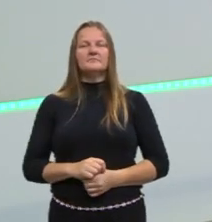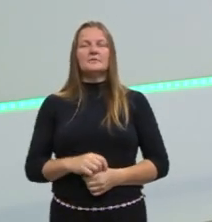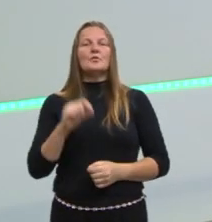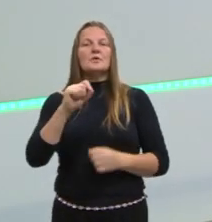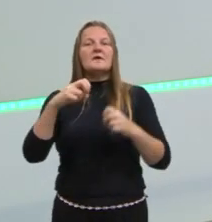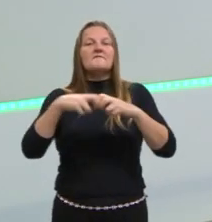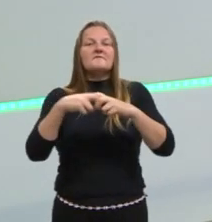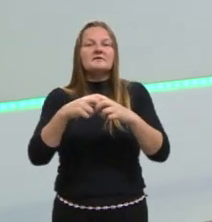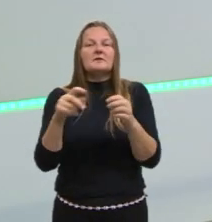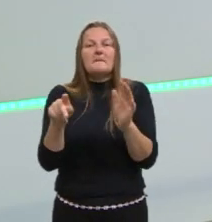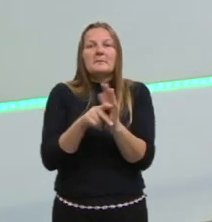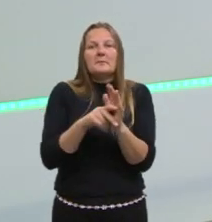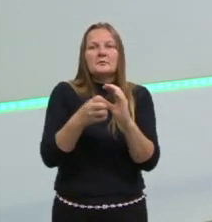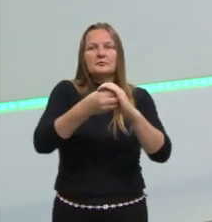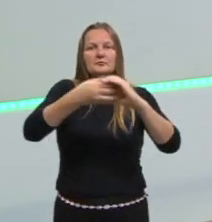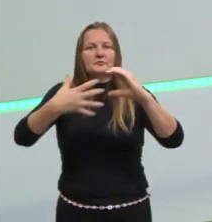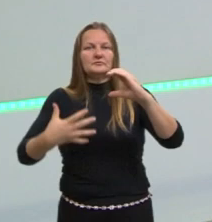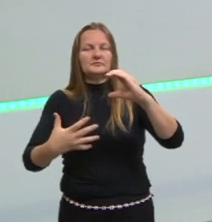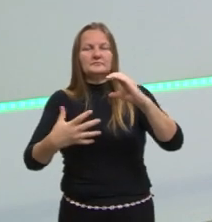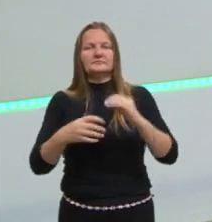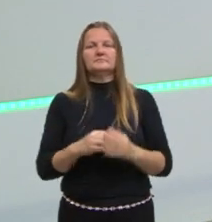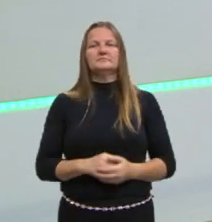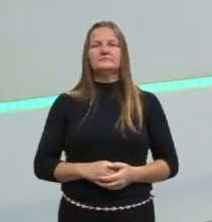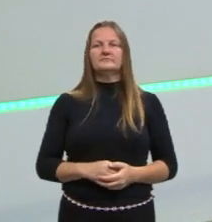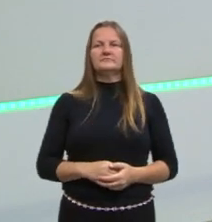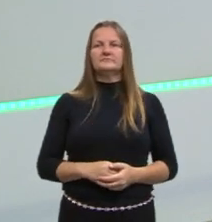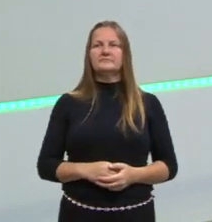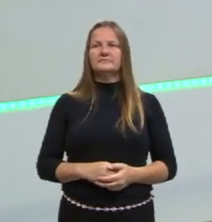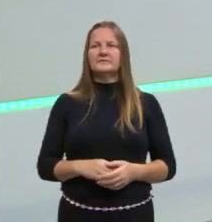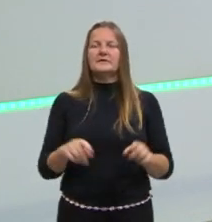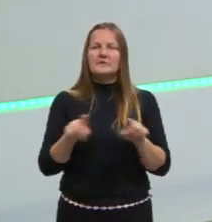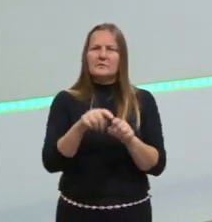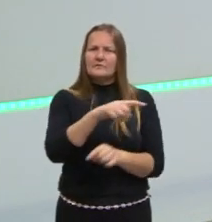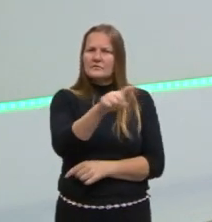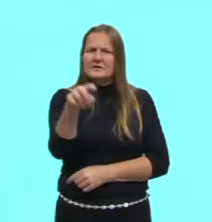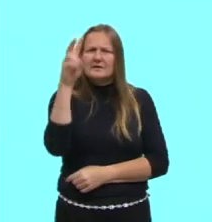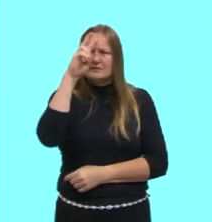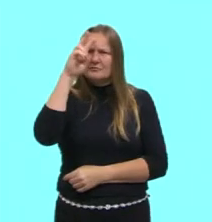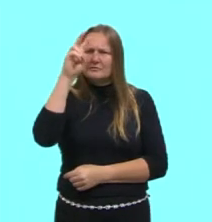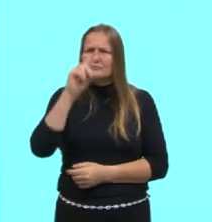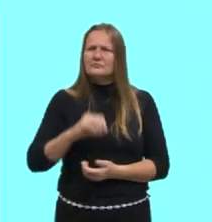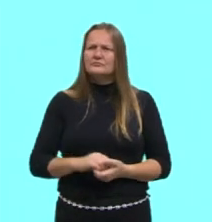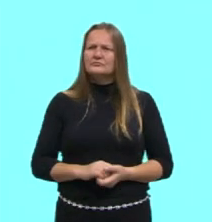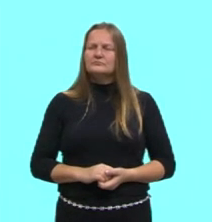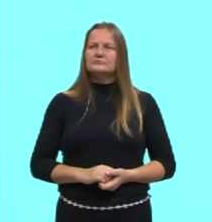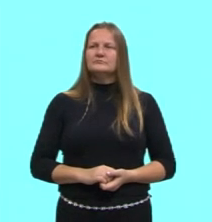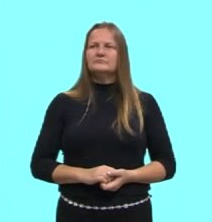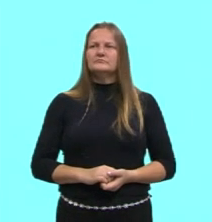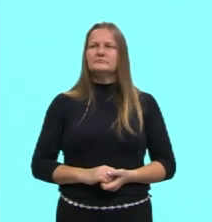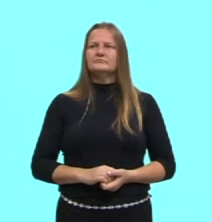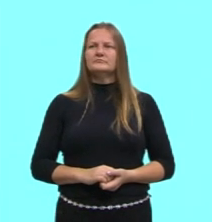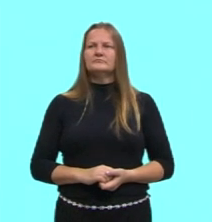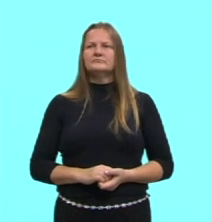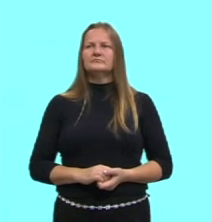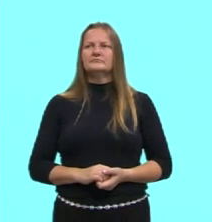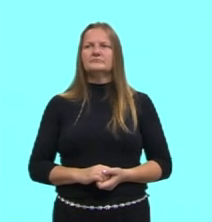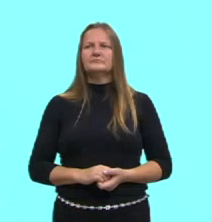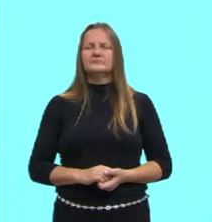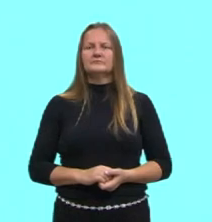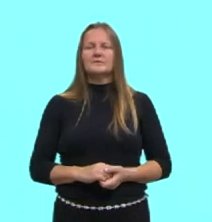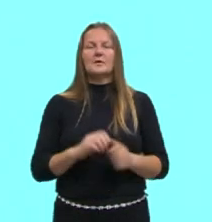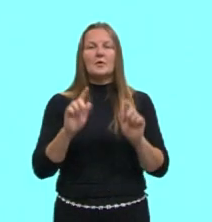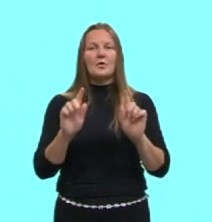físico de menor agregação da matéria tá se vocês lembrarem da menor agregação da matéria é o estado